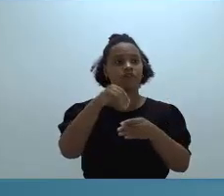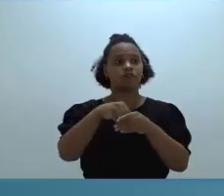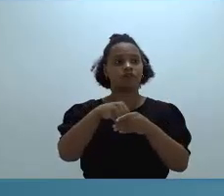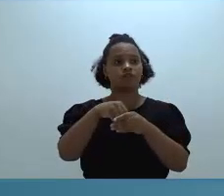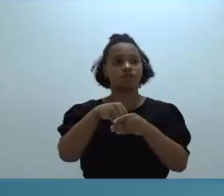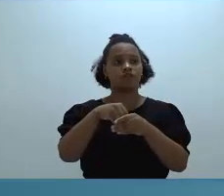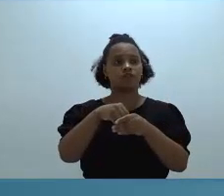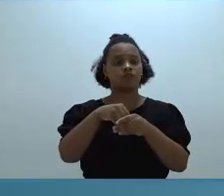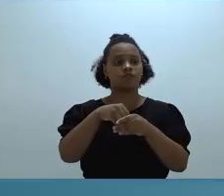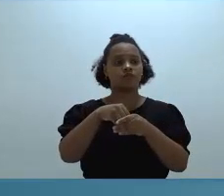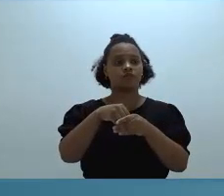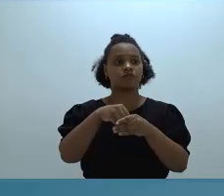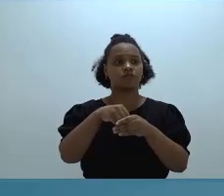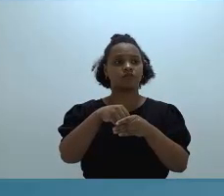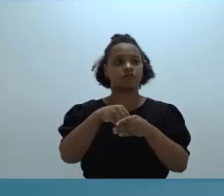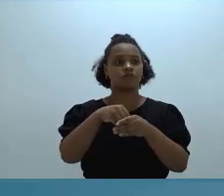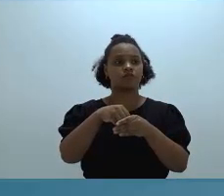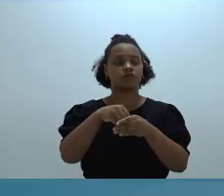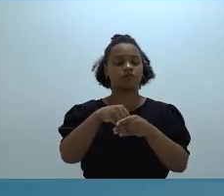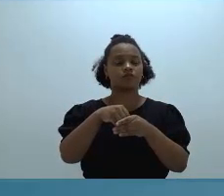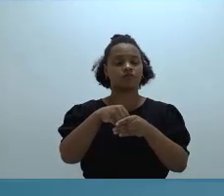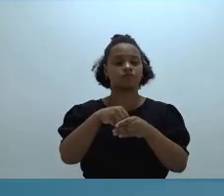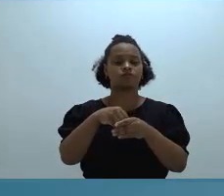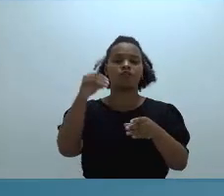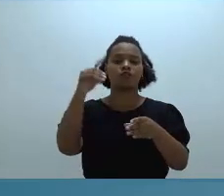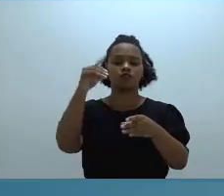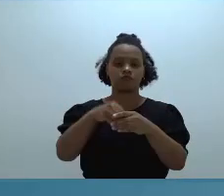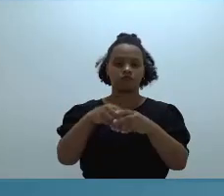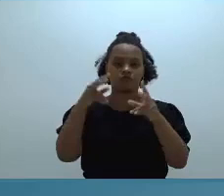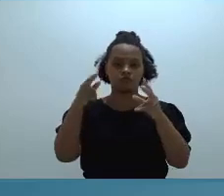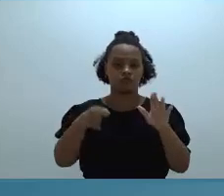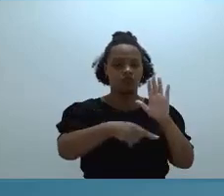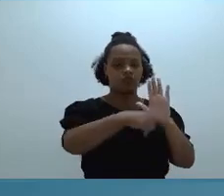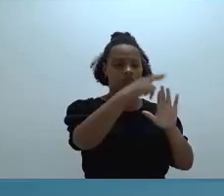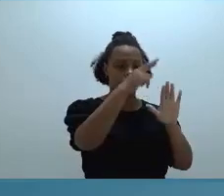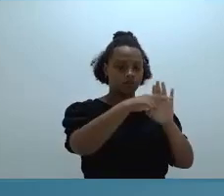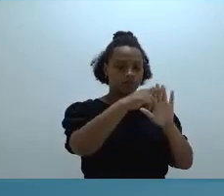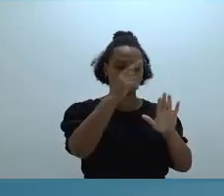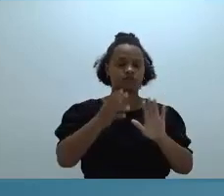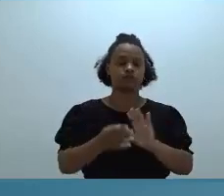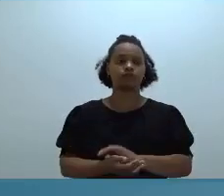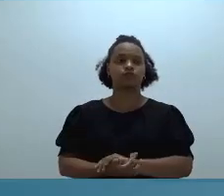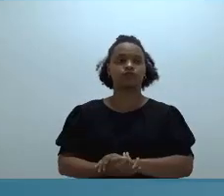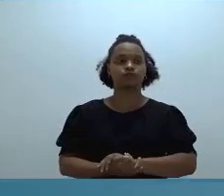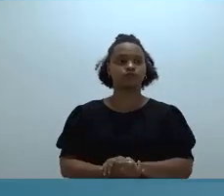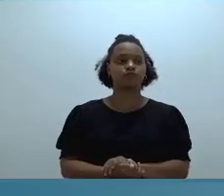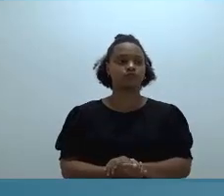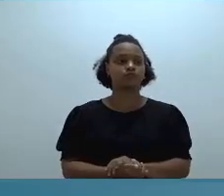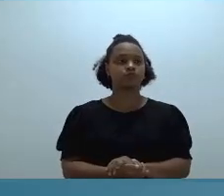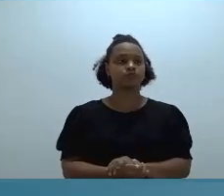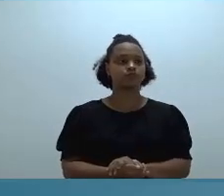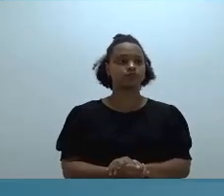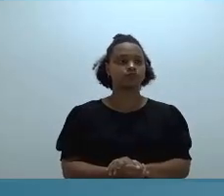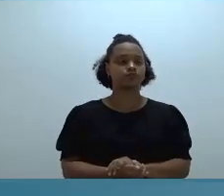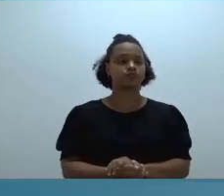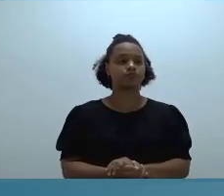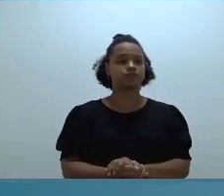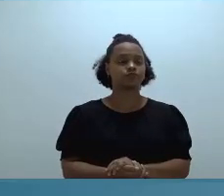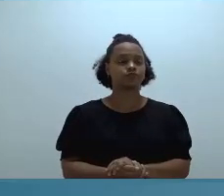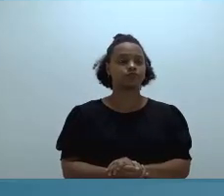Excelência, vou acompanhar o relator, pedindo senha ao colega de Ferro Pérez, mas eu vou acompanhar o relator. Muito